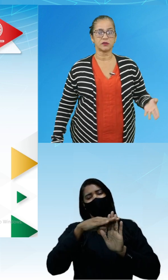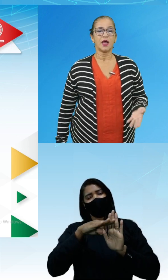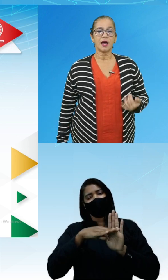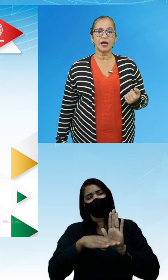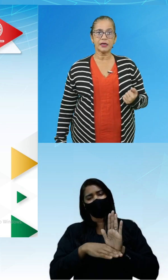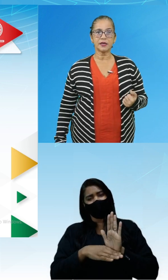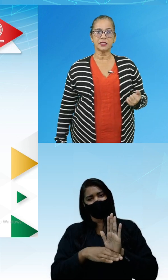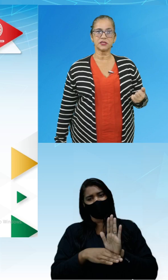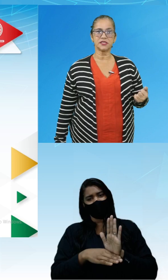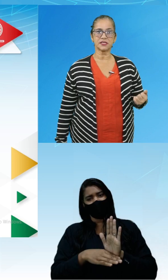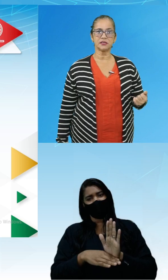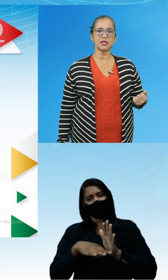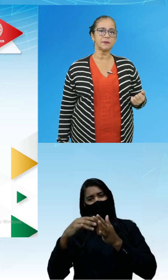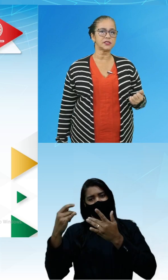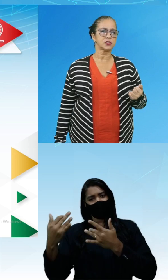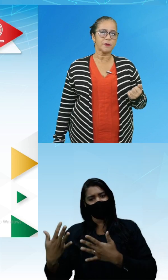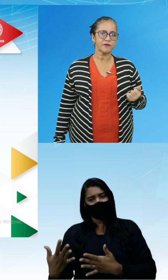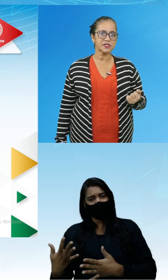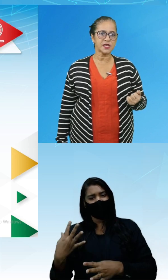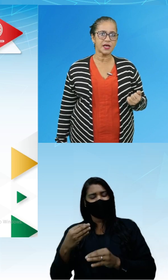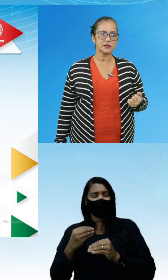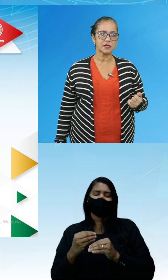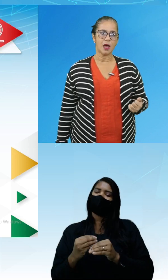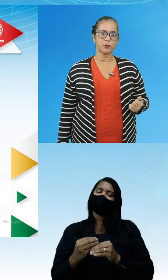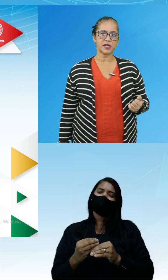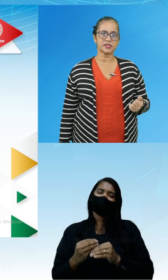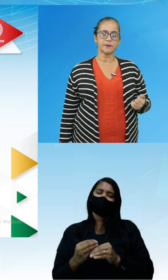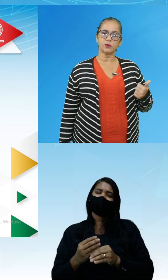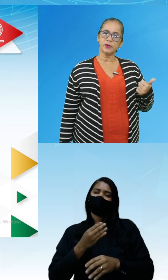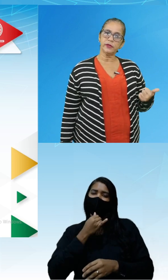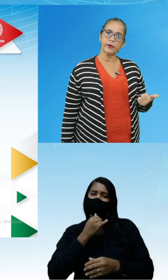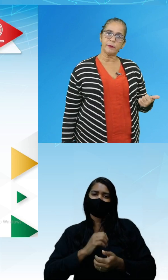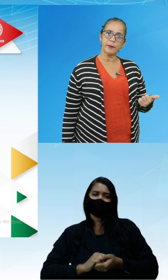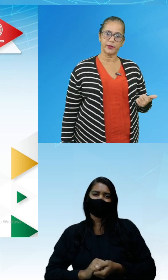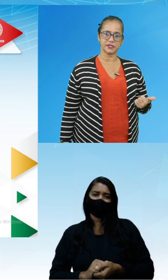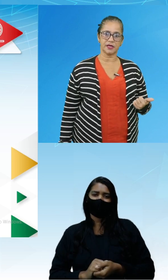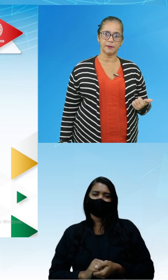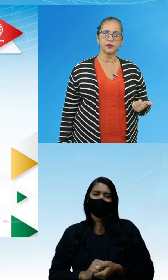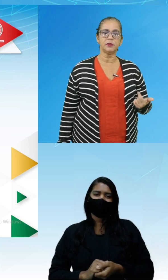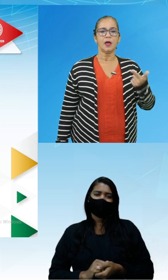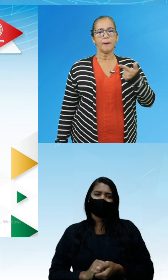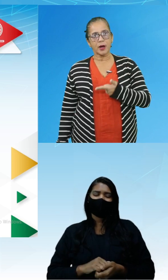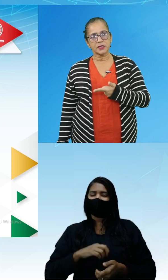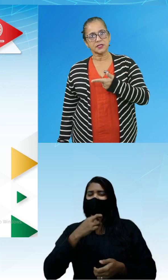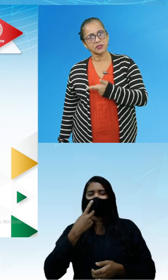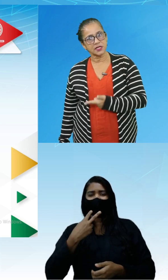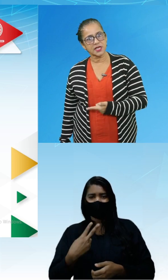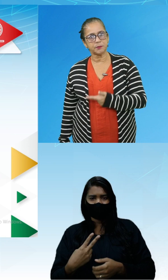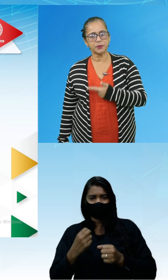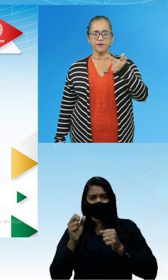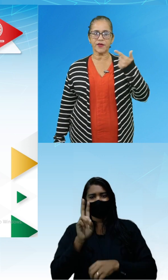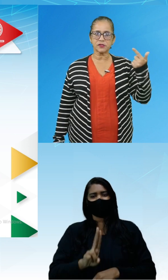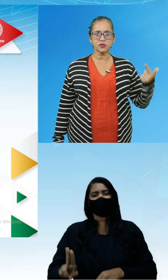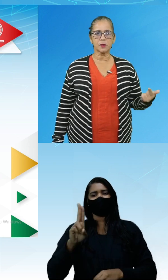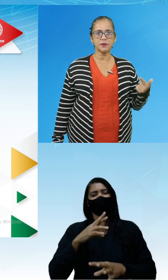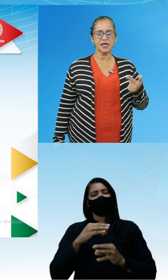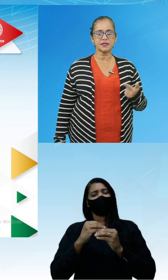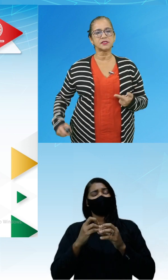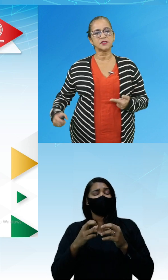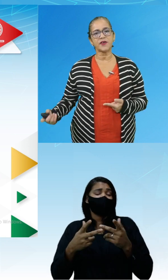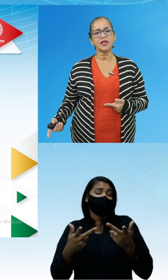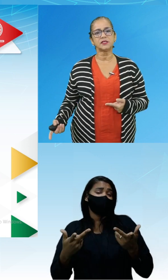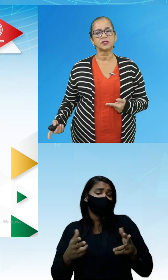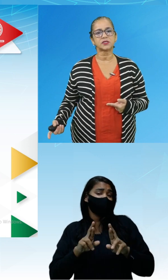contestam, alegando a utilização de elementos superficiais. Por exemplo, um idioma, por exemplo, pode ser utilizado por diversos grupos